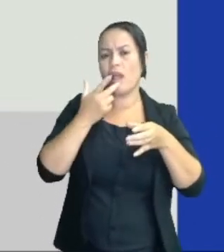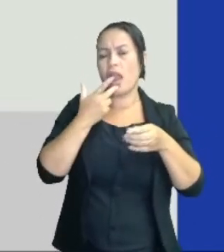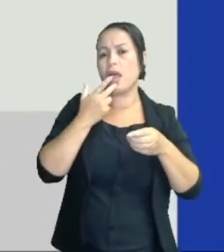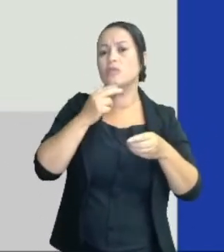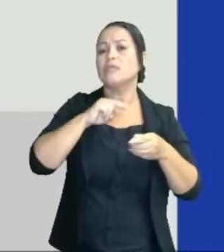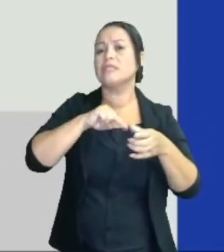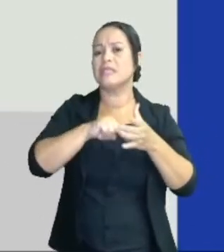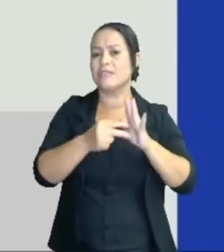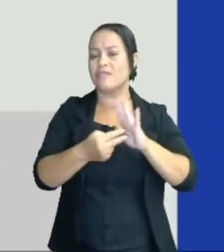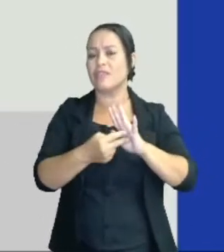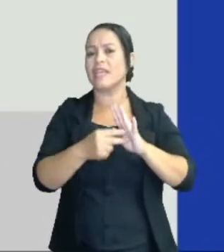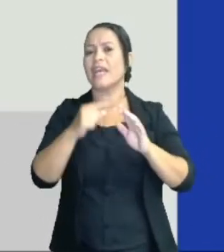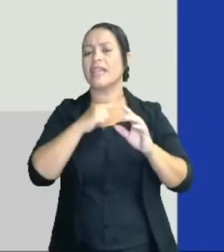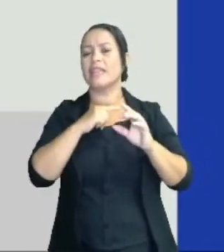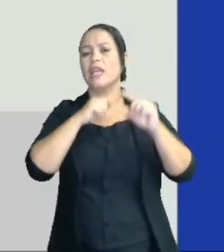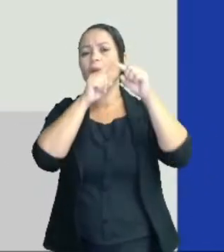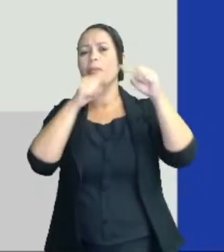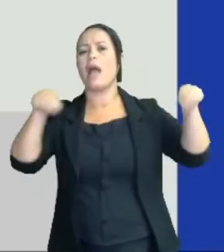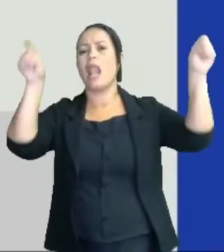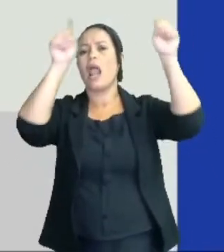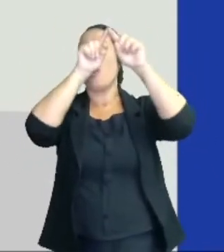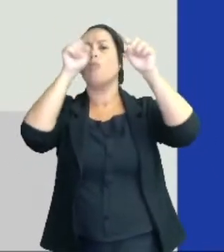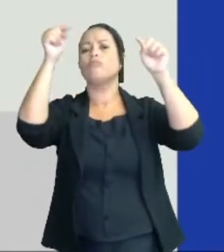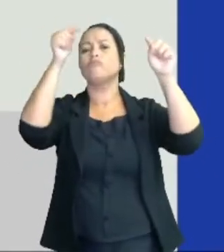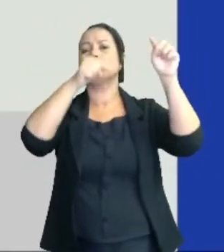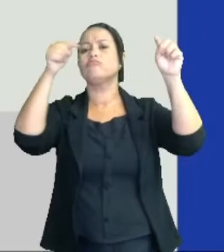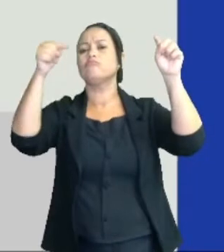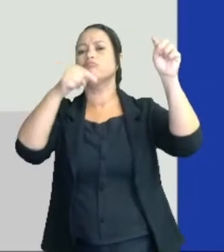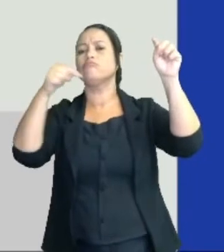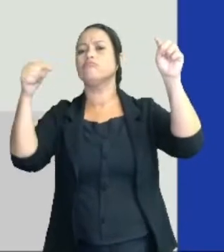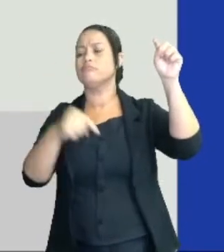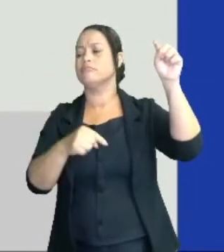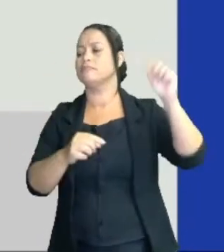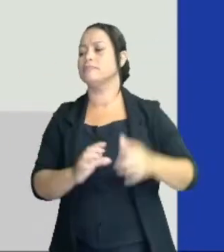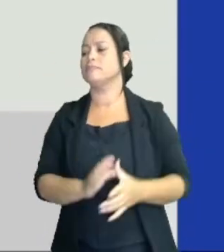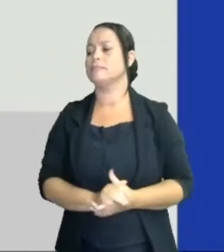falando, aparece esse balãozinho aí.